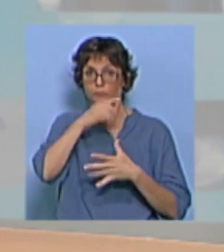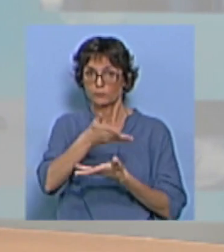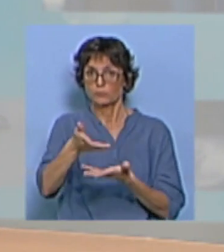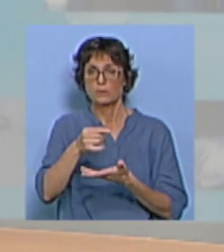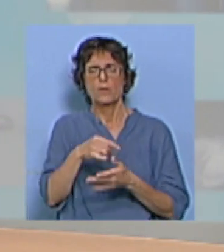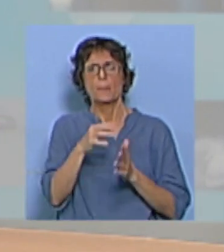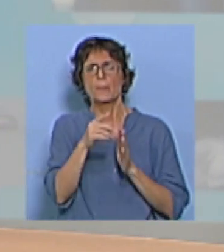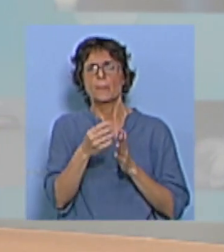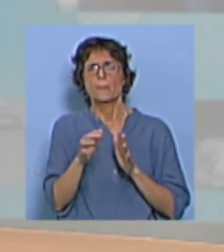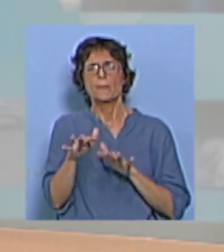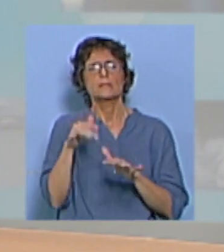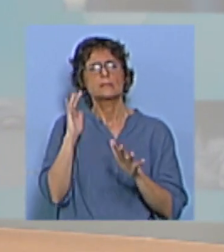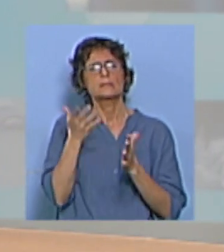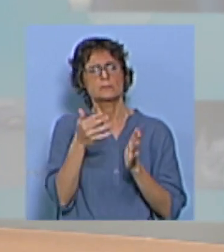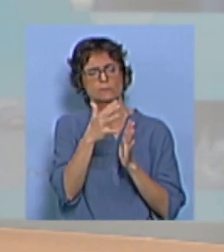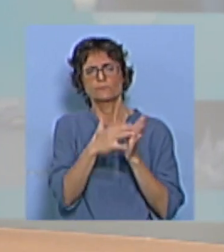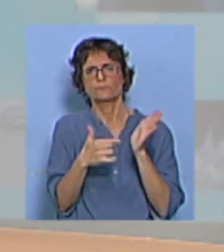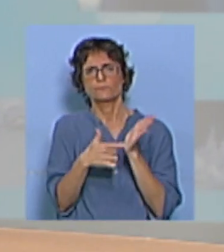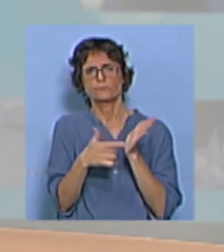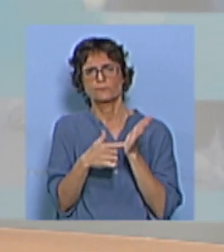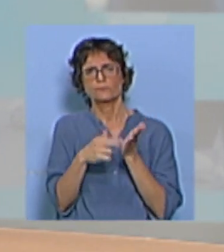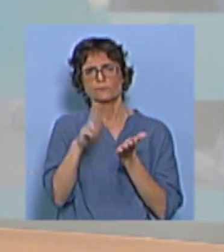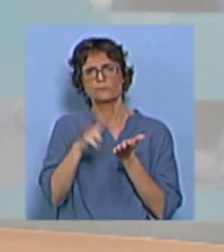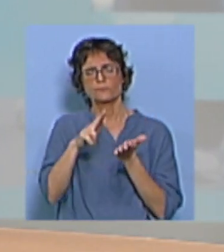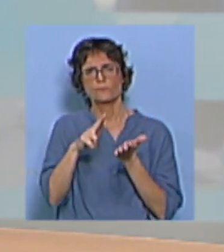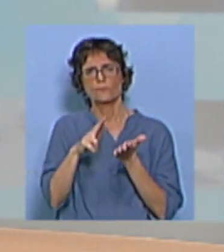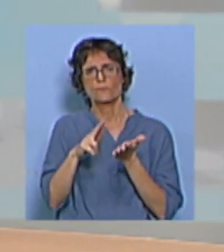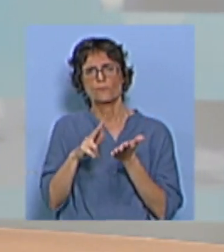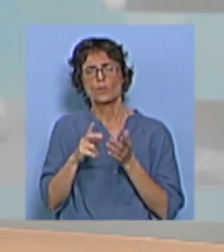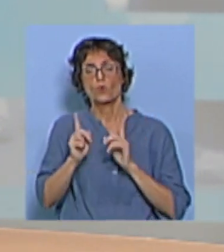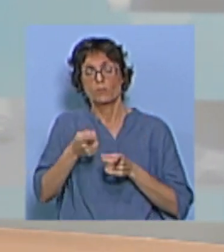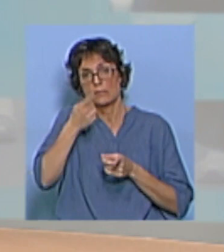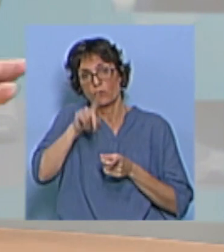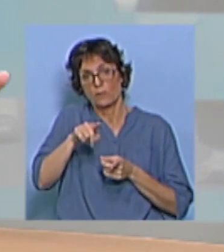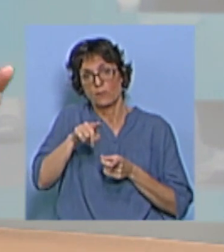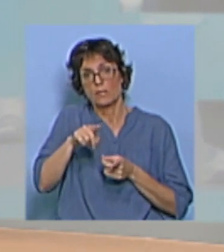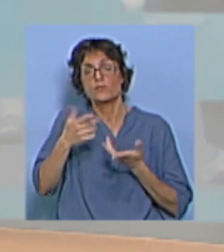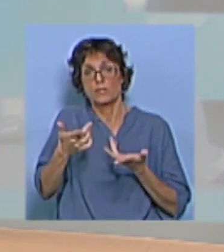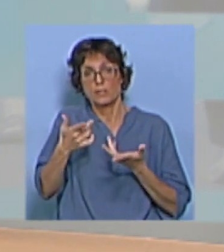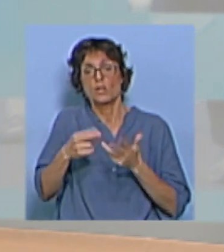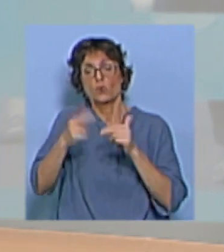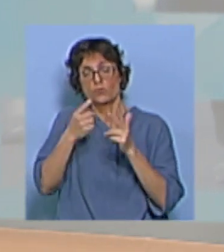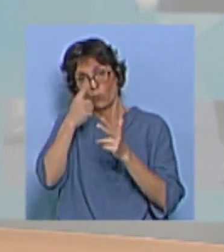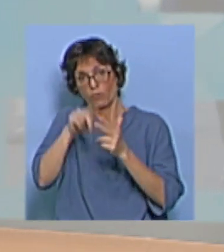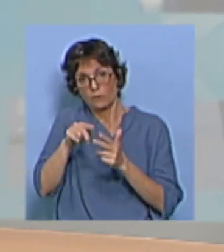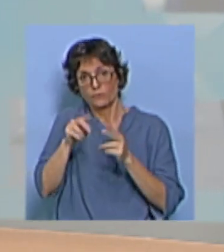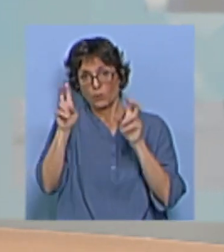aprovado este documento, Recomeçar e Reconstruir. É um documento a pensar na